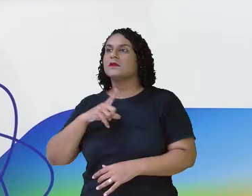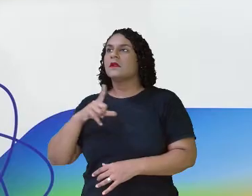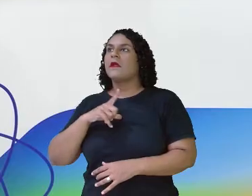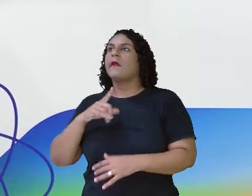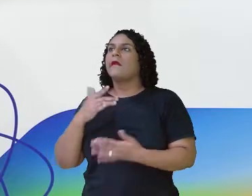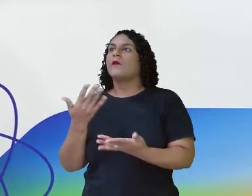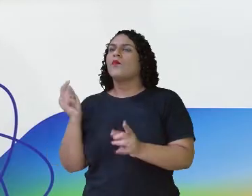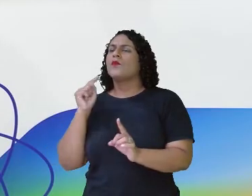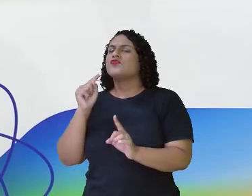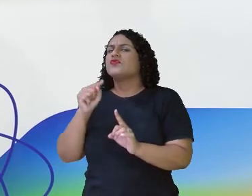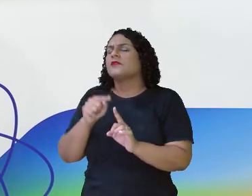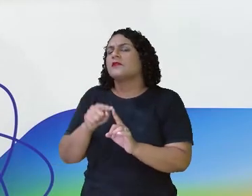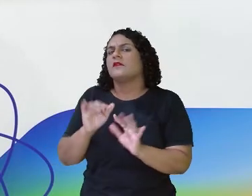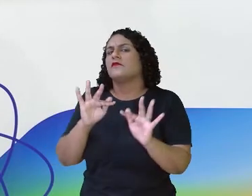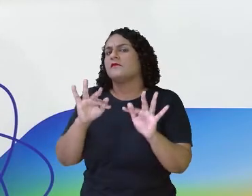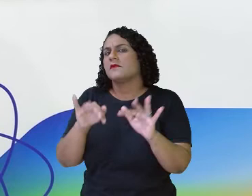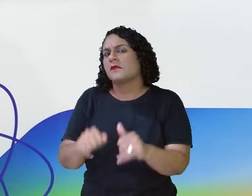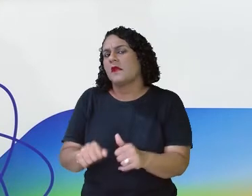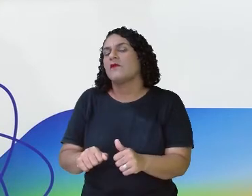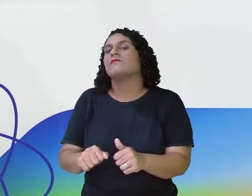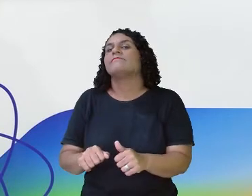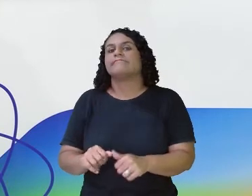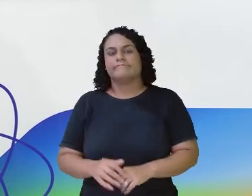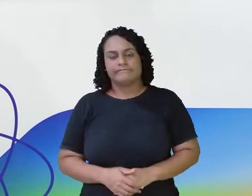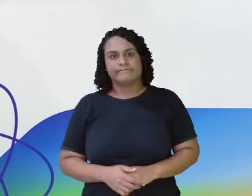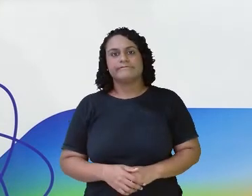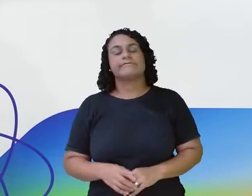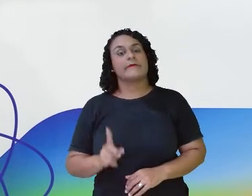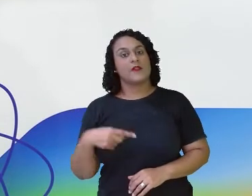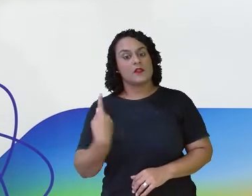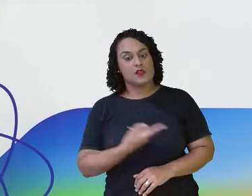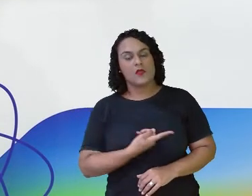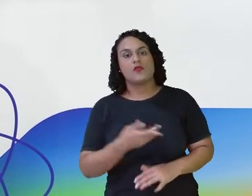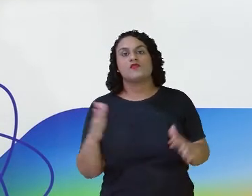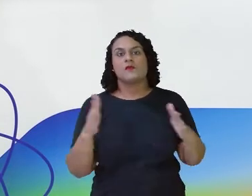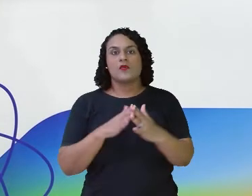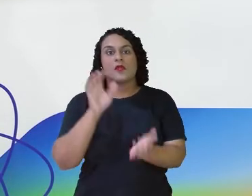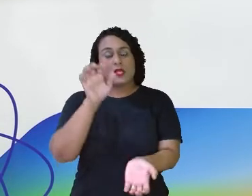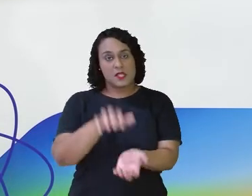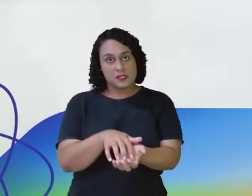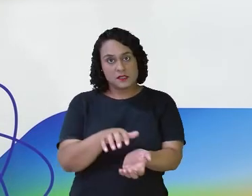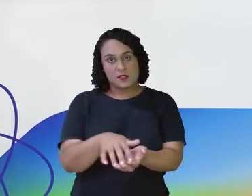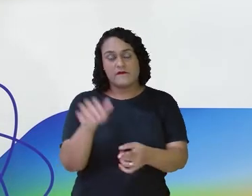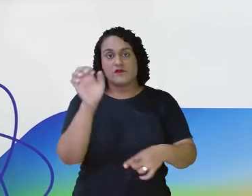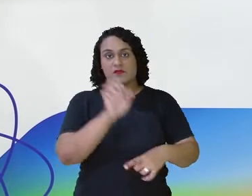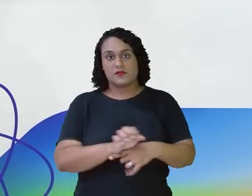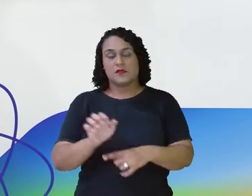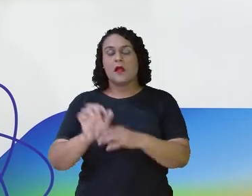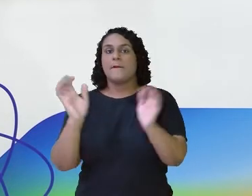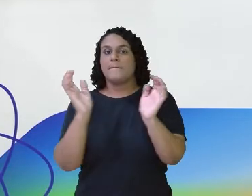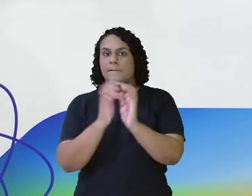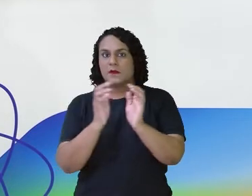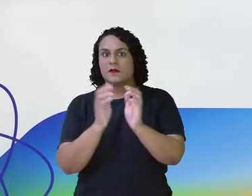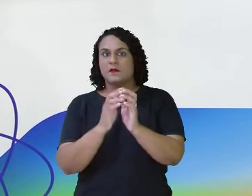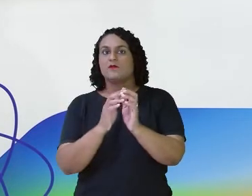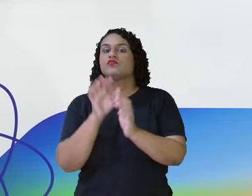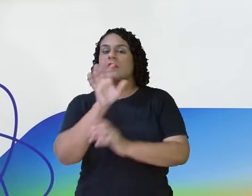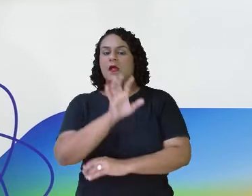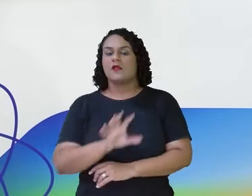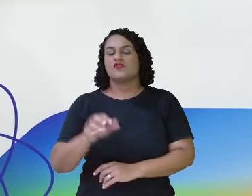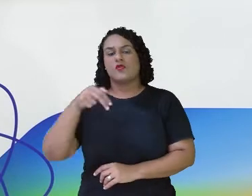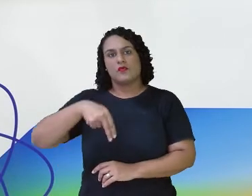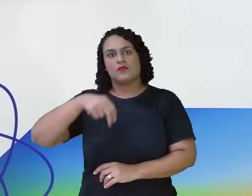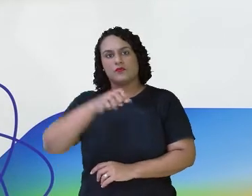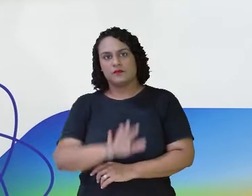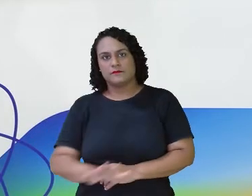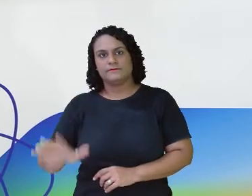bem, nós estamos no Recife, estado de Pernambuco, região Nordeste. Nós temos a nossa vivência, nós temos